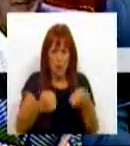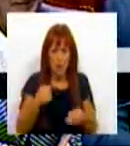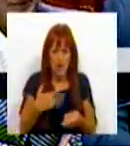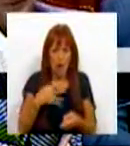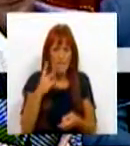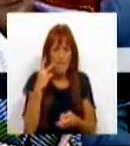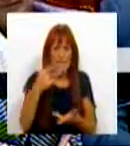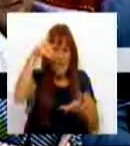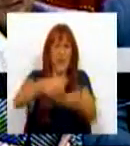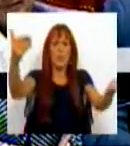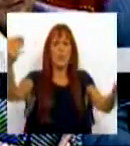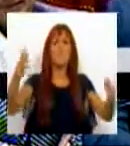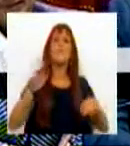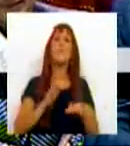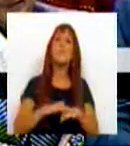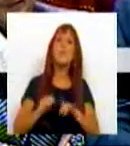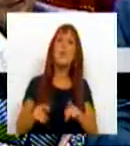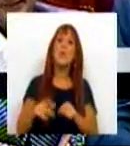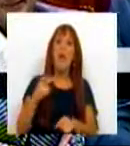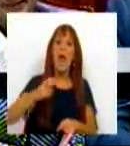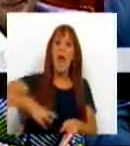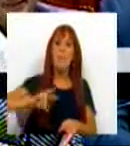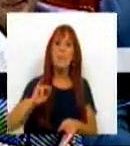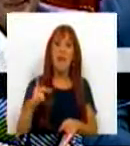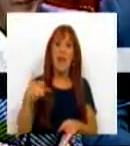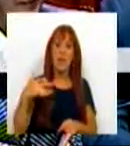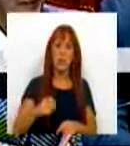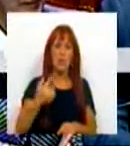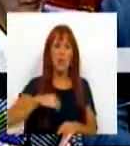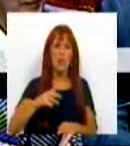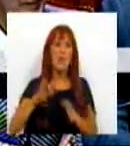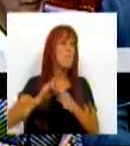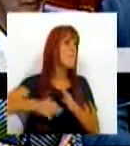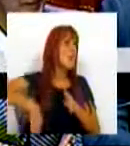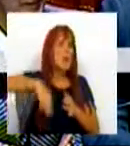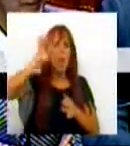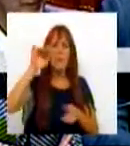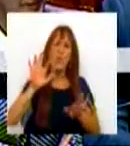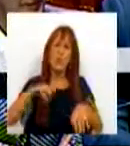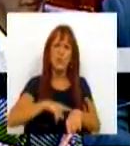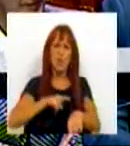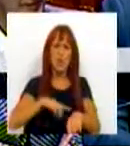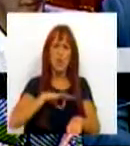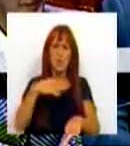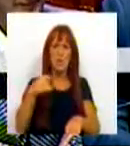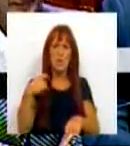queremos viver. Relativamente ao amianto, nós temos finalmente concluído